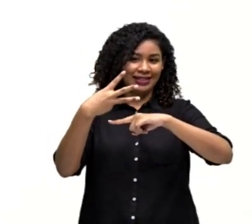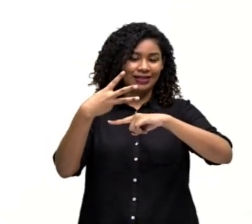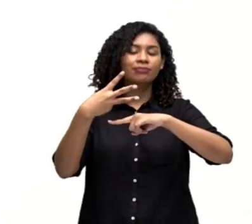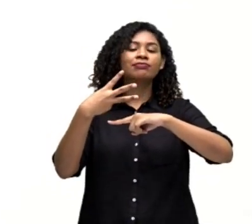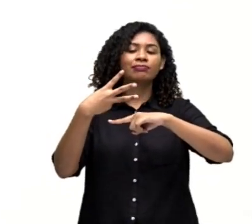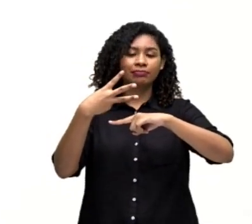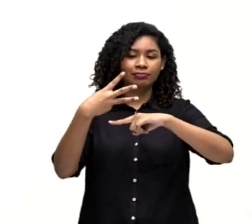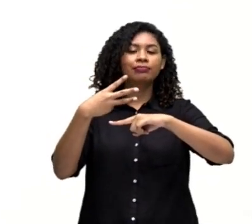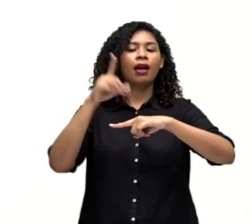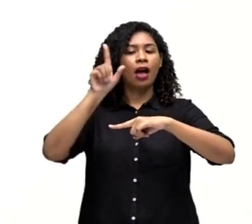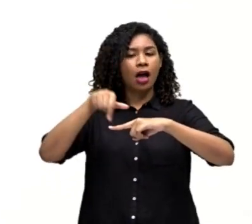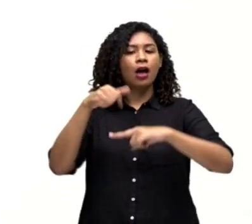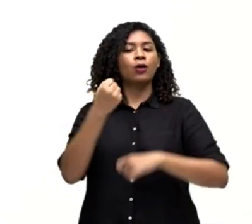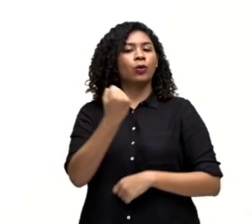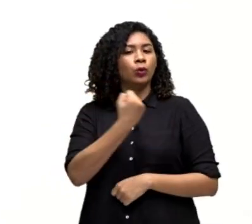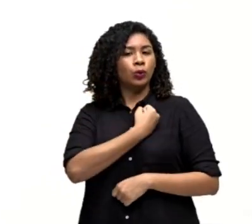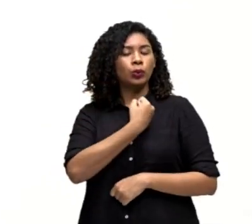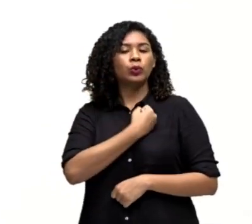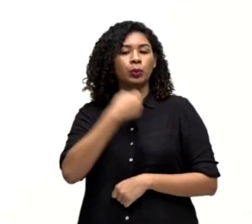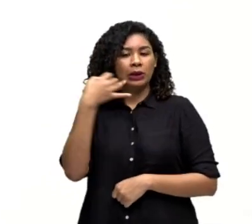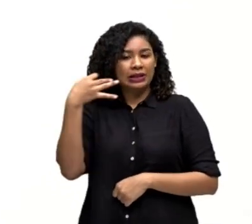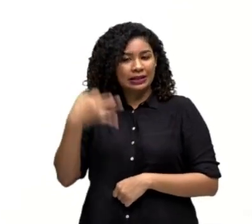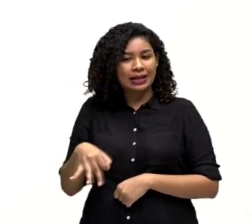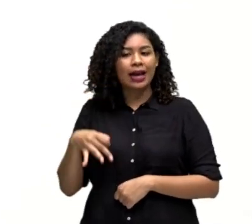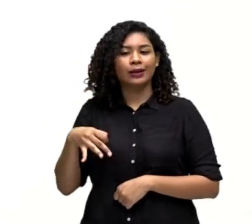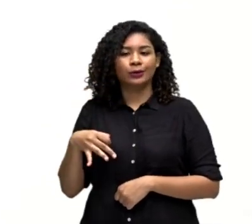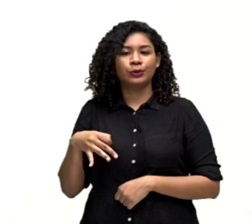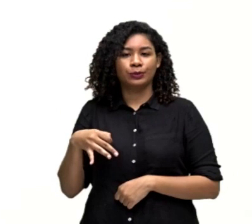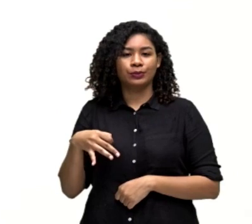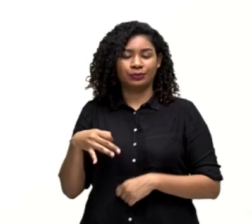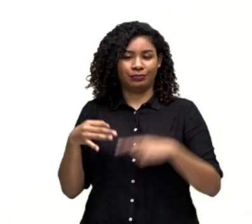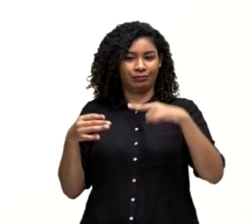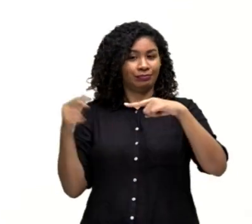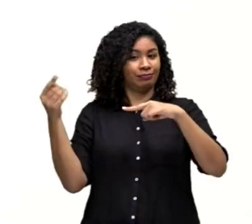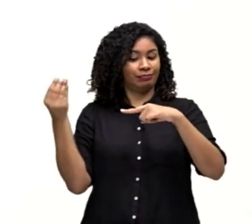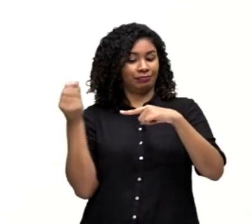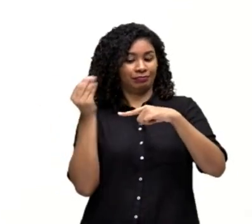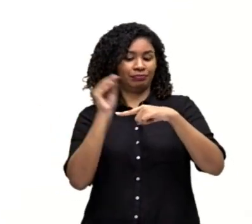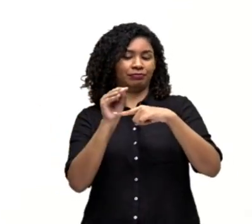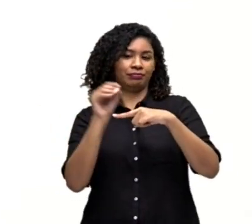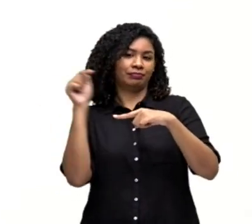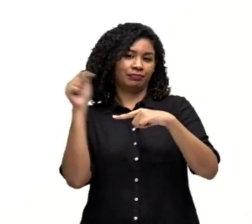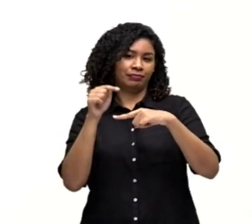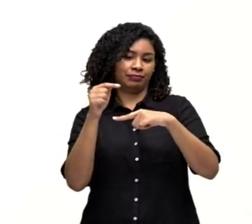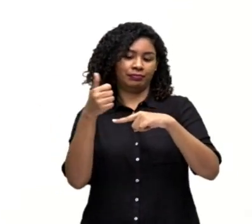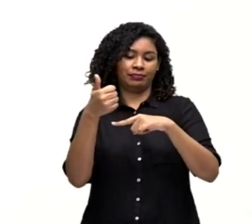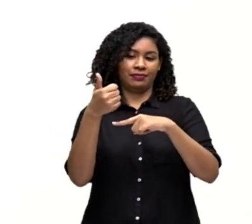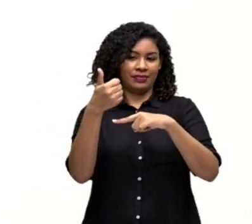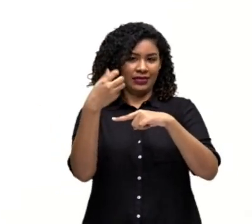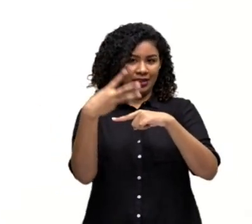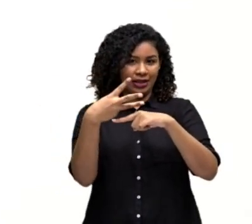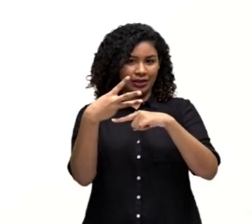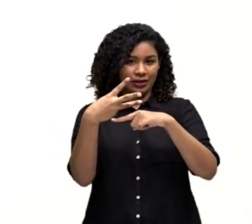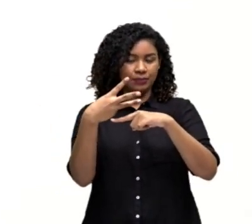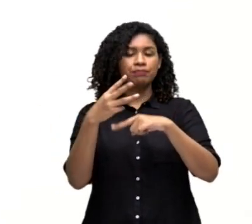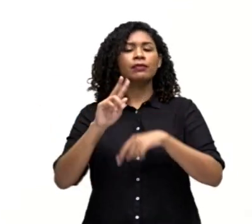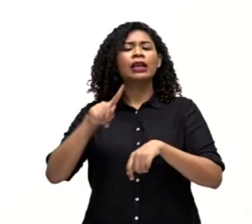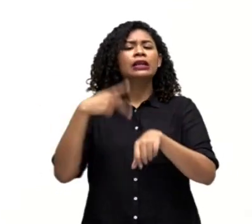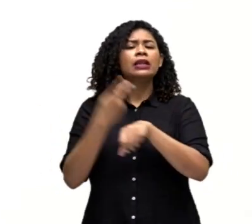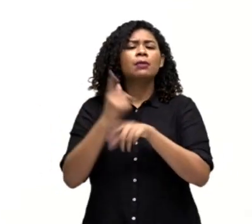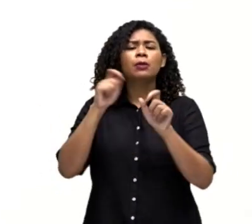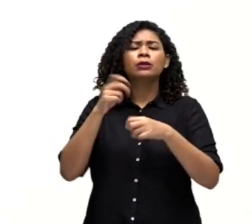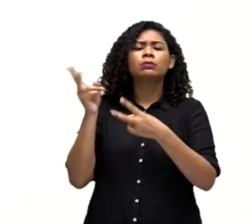valor será justamente o nosso numerador. Em seguida, você verifica